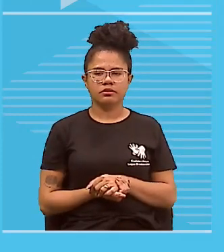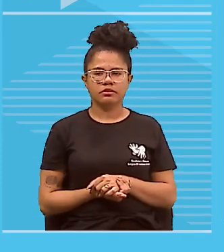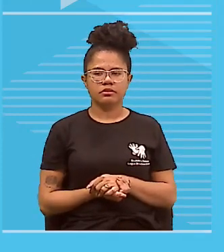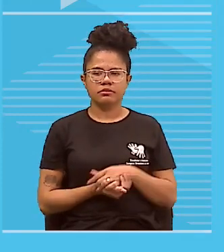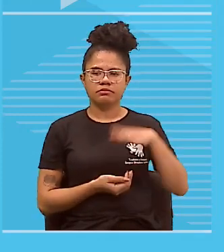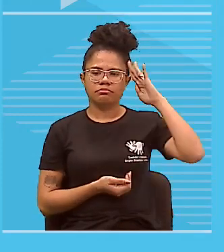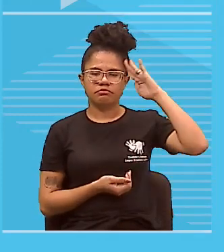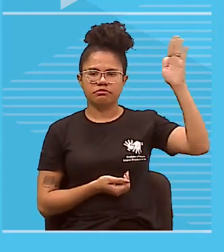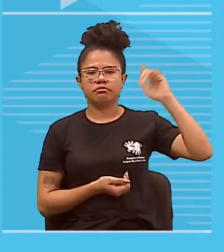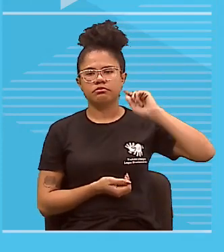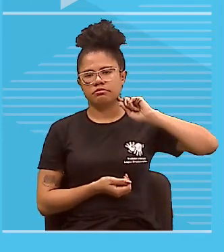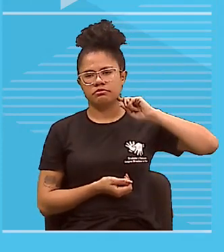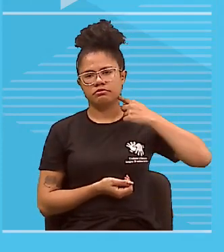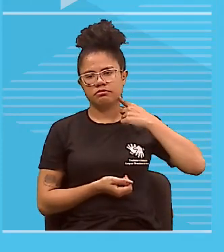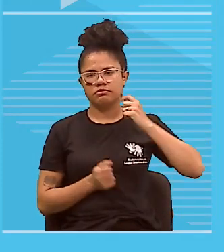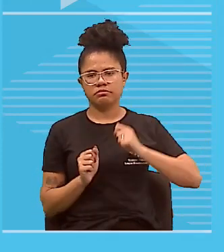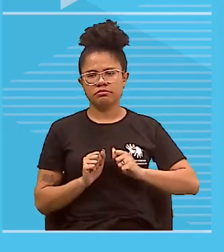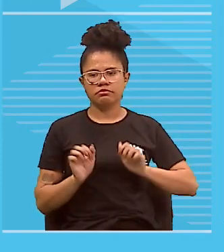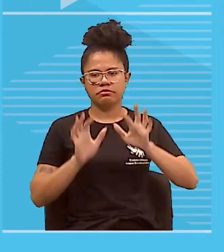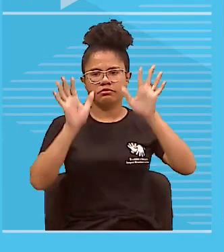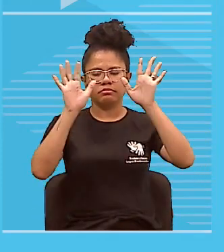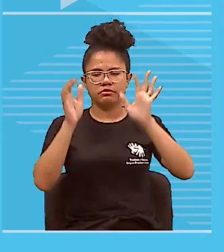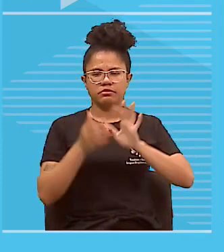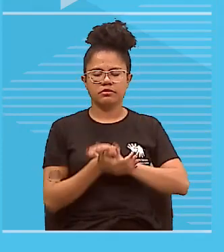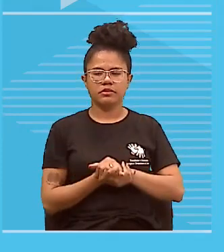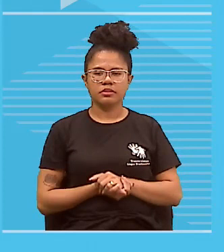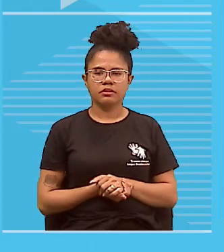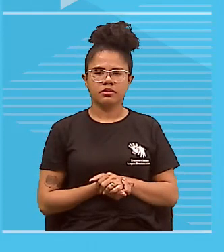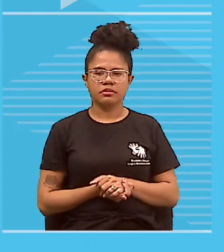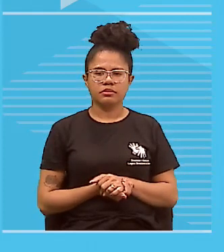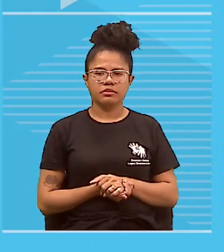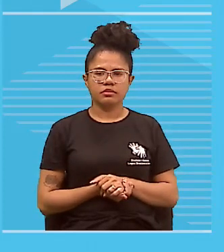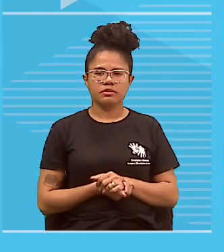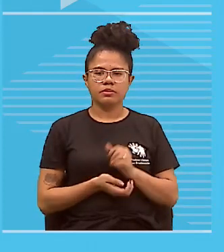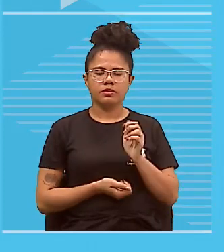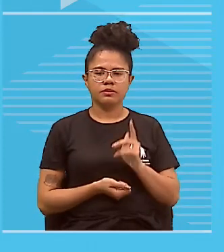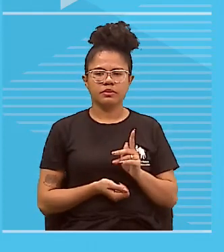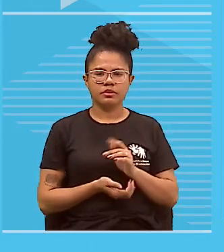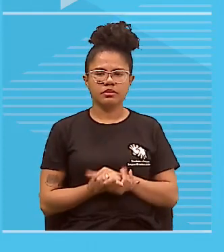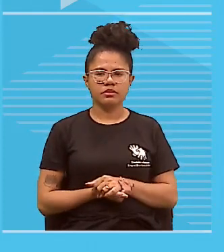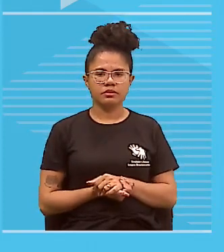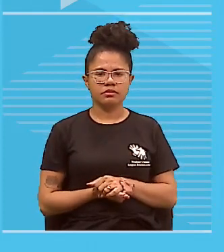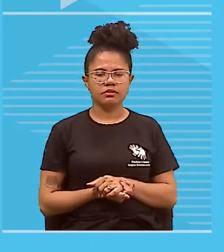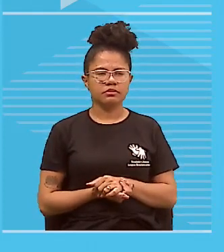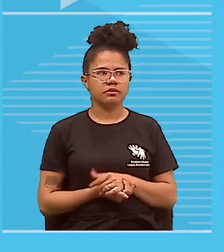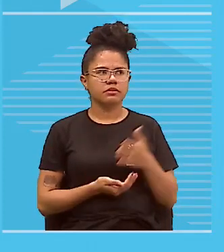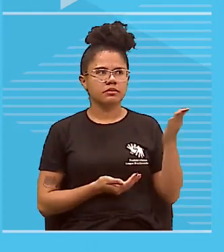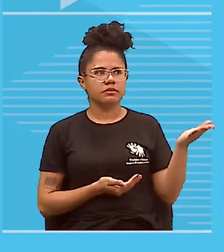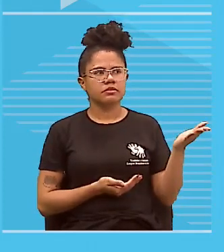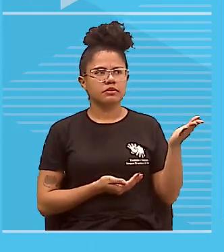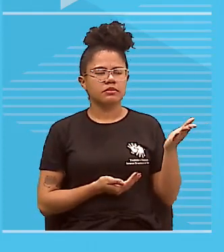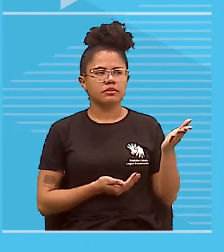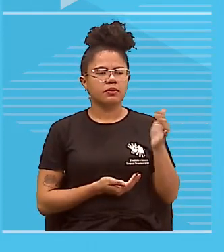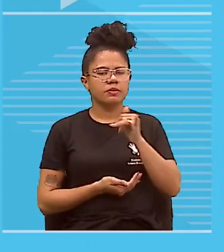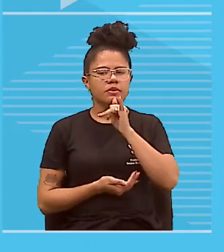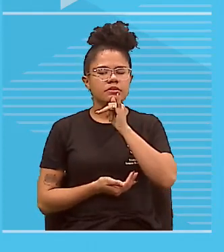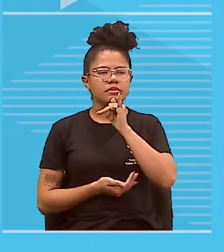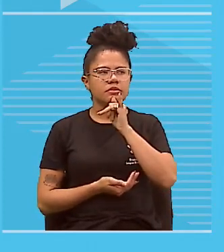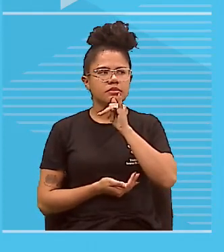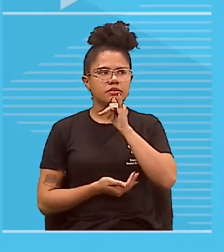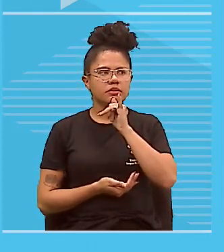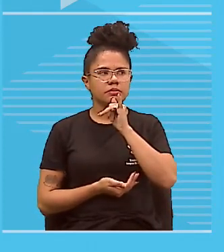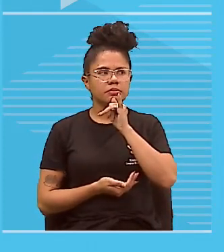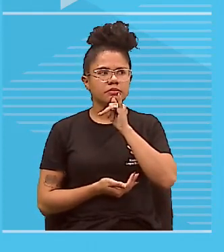poluentes da atmosfera, tá? Eu falei para vocês sobre o monóxido de carbono,